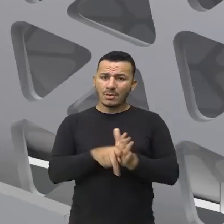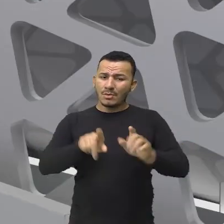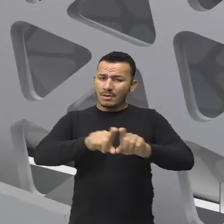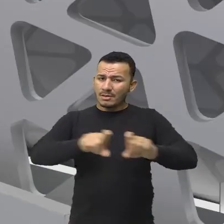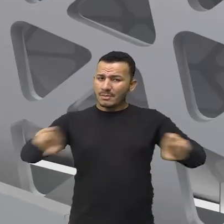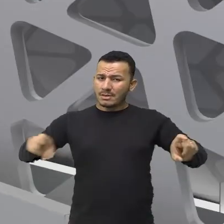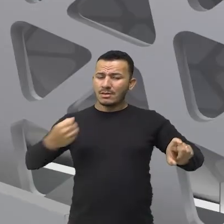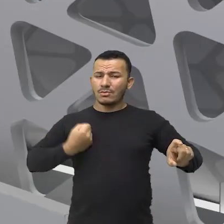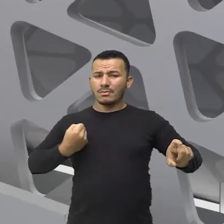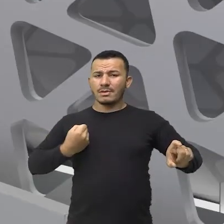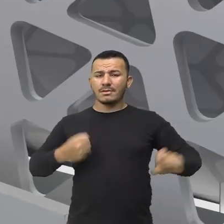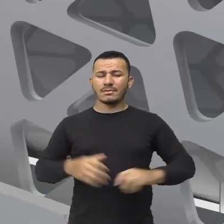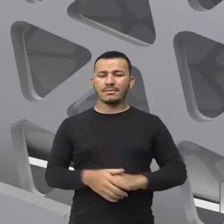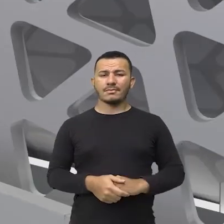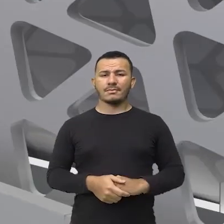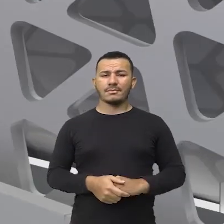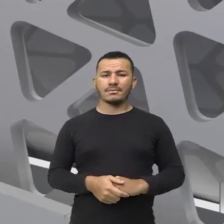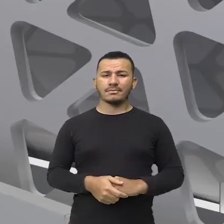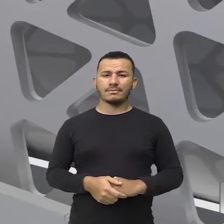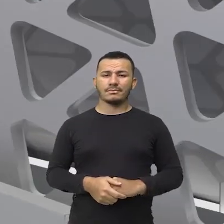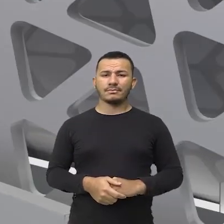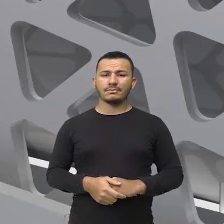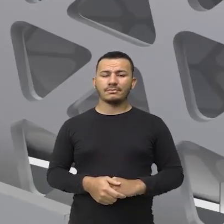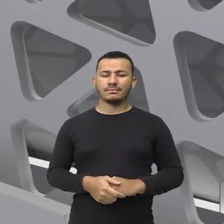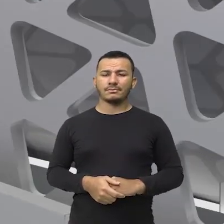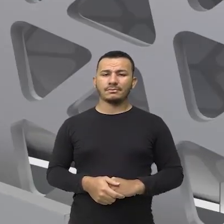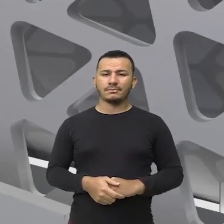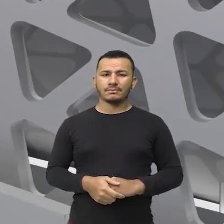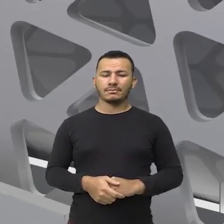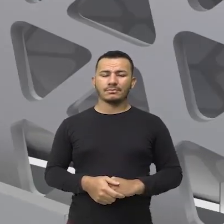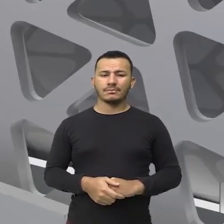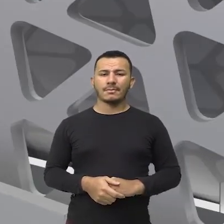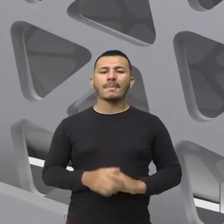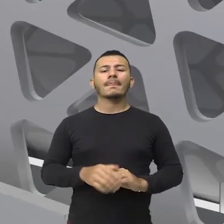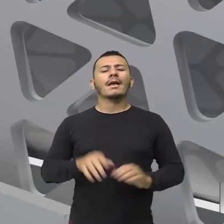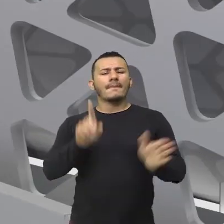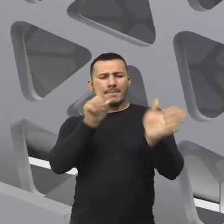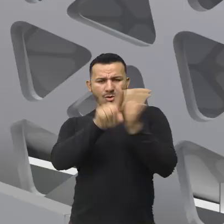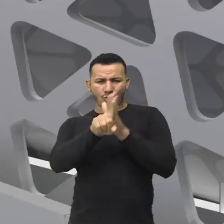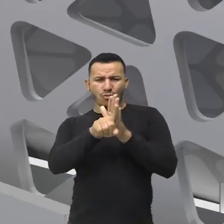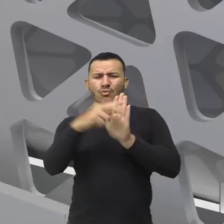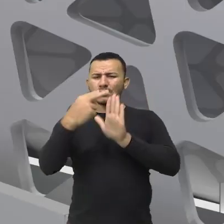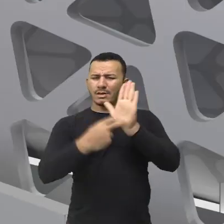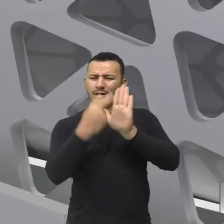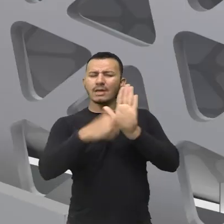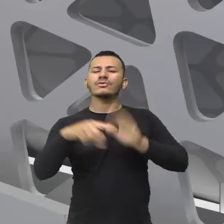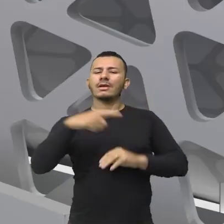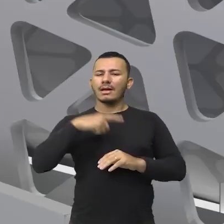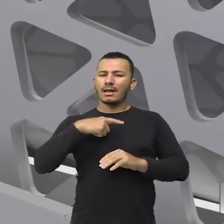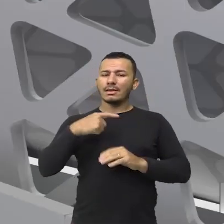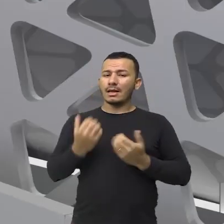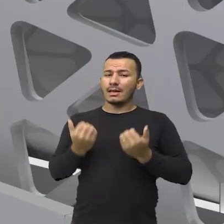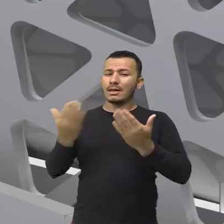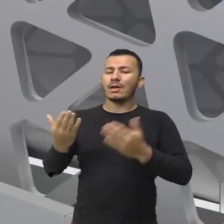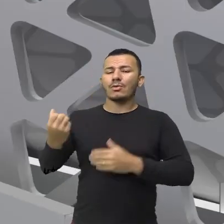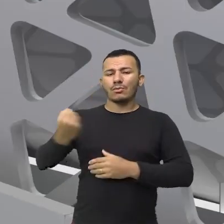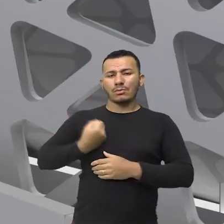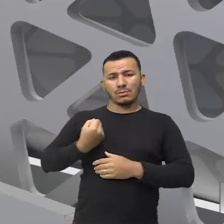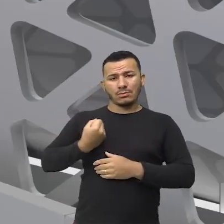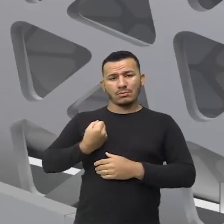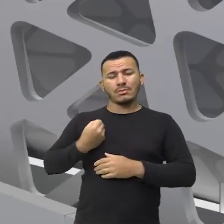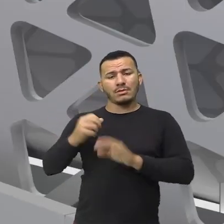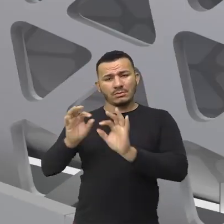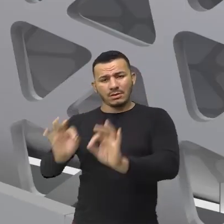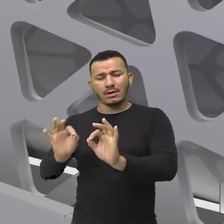expressão numérica, tá legal? Visto que a questão já nos deu, né? Já nos deu a expressão numérica. E aí, de posse